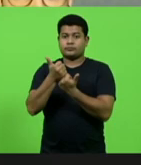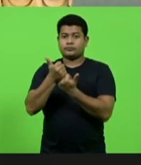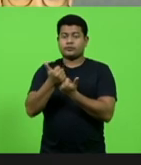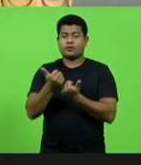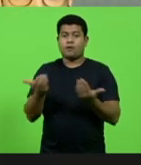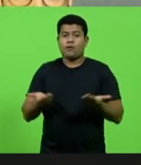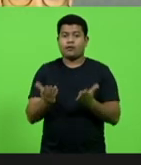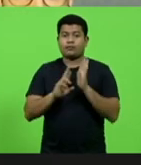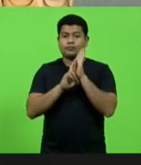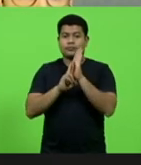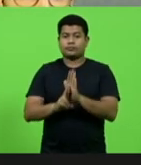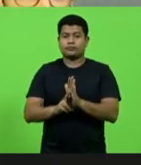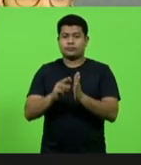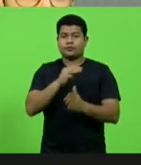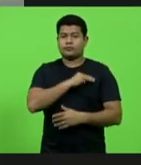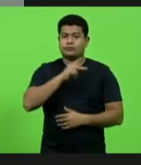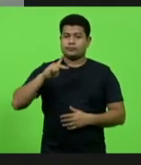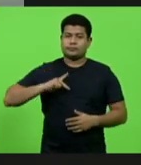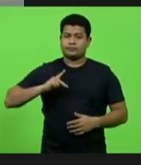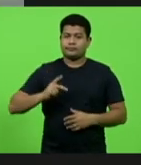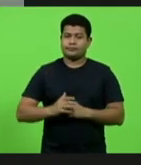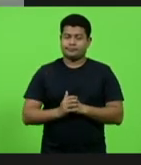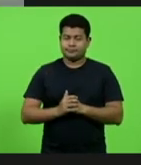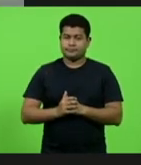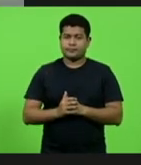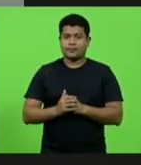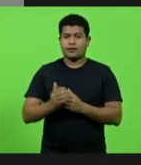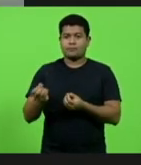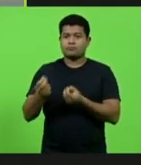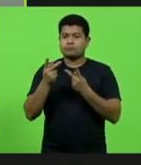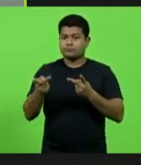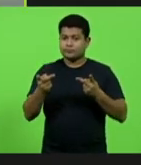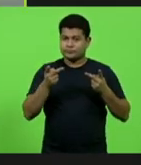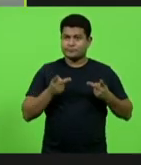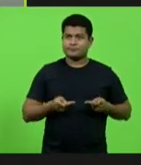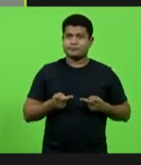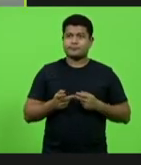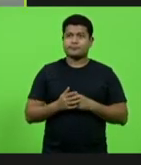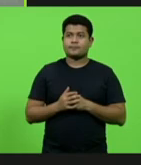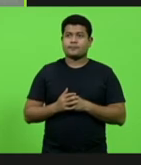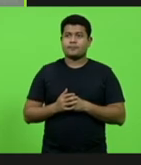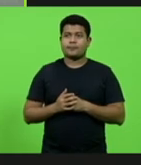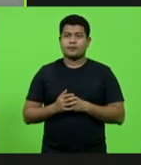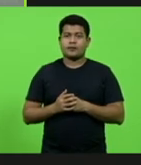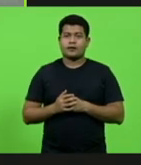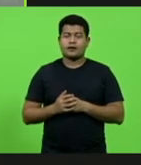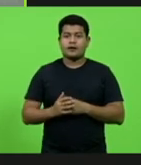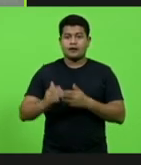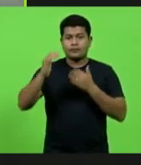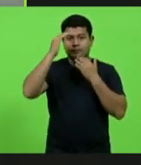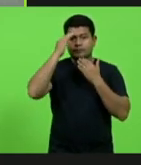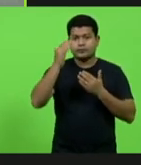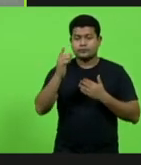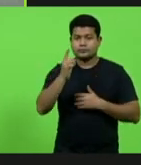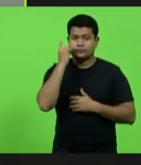Santa Catarina. Bem-vindo, Dr. Botega. Obrigado, deputada. Boa tarde a todos e a